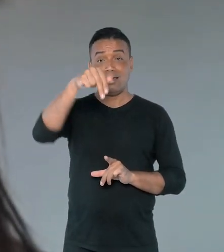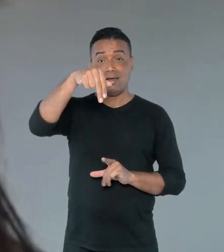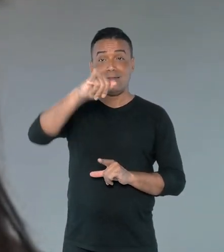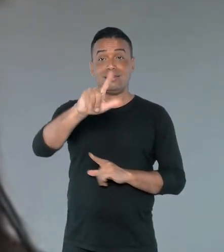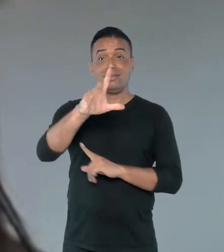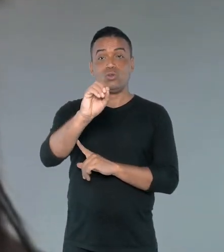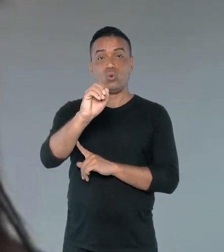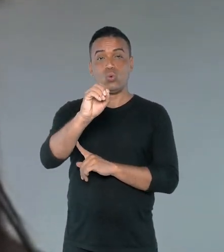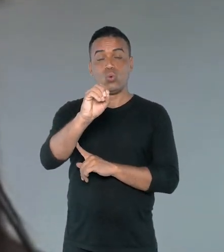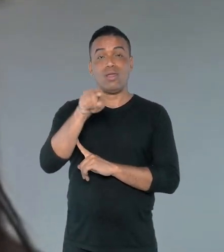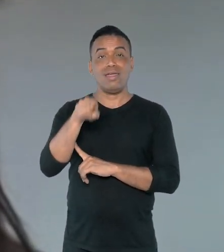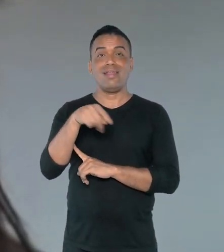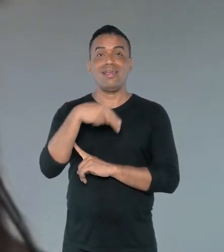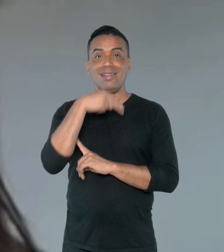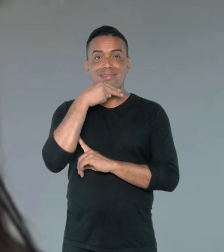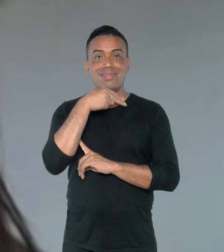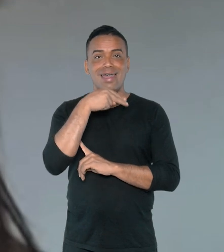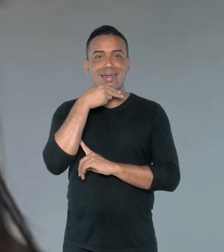é neto